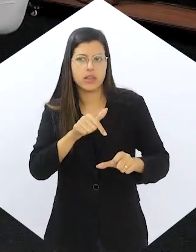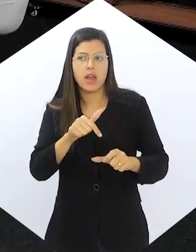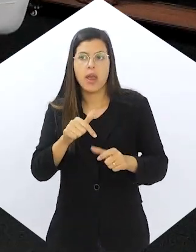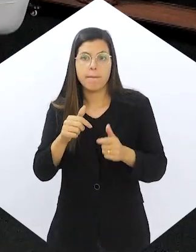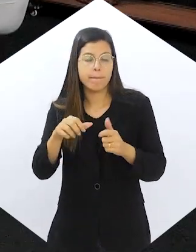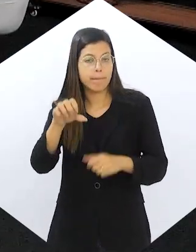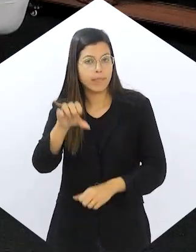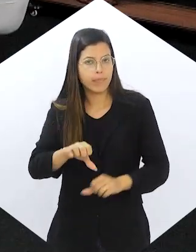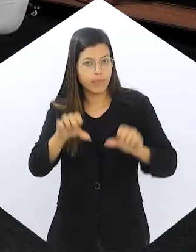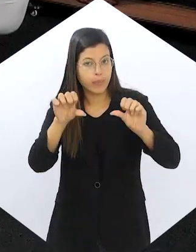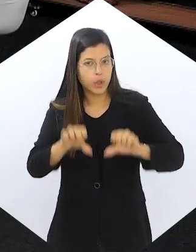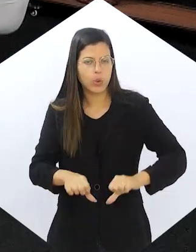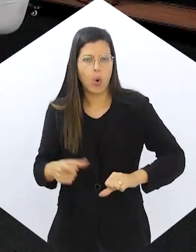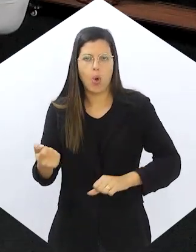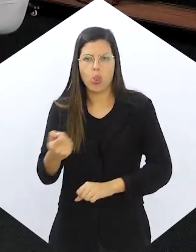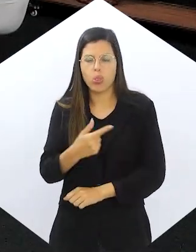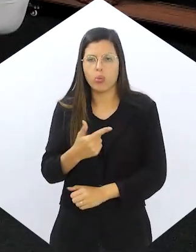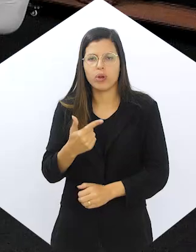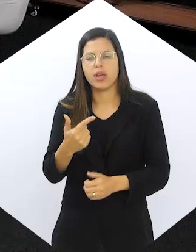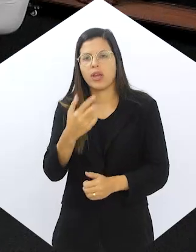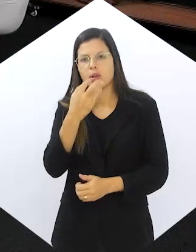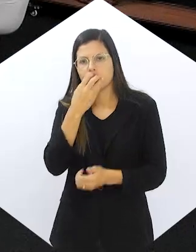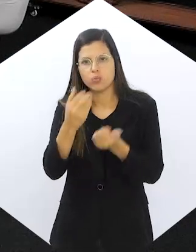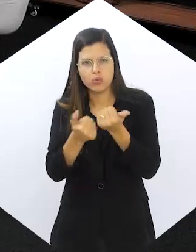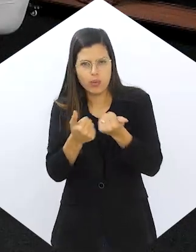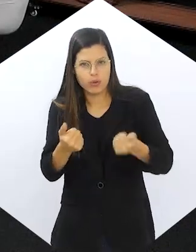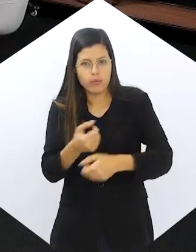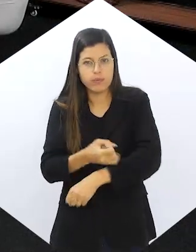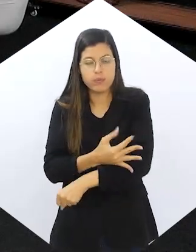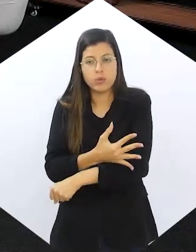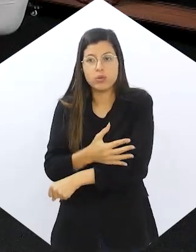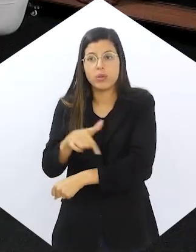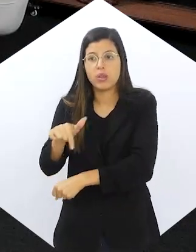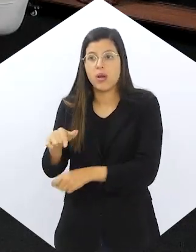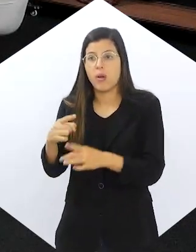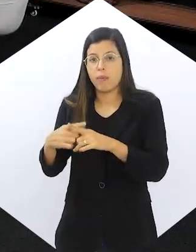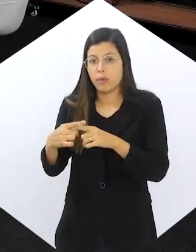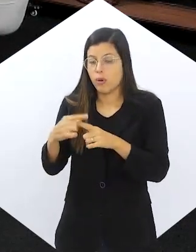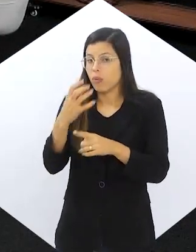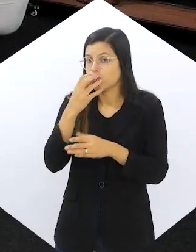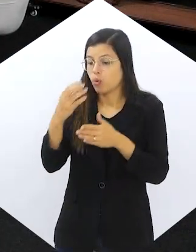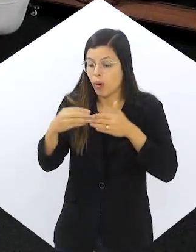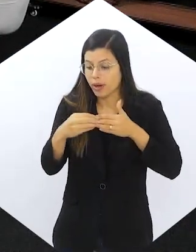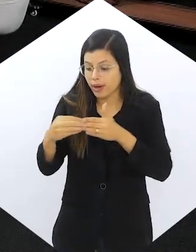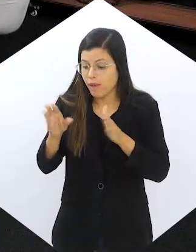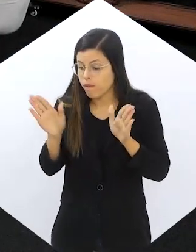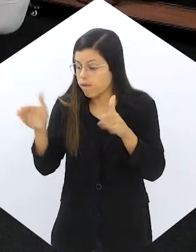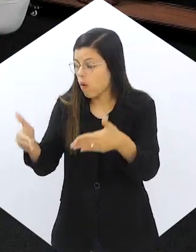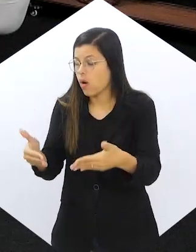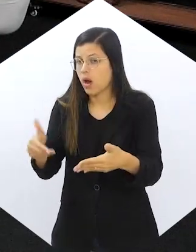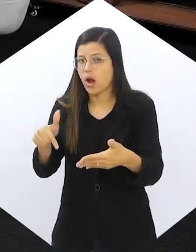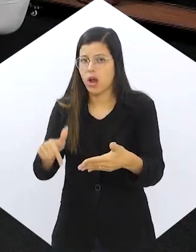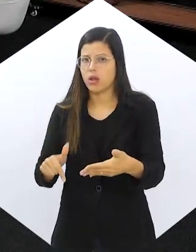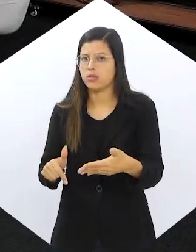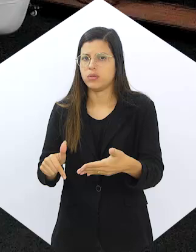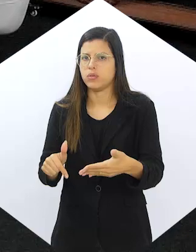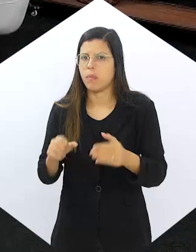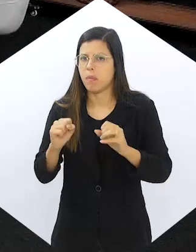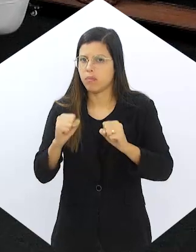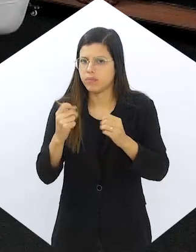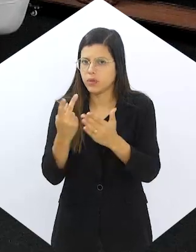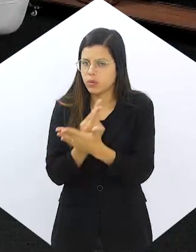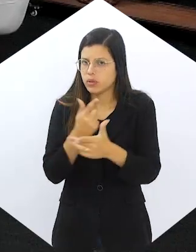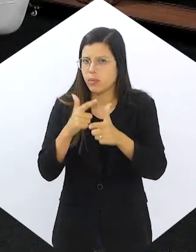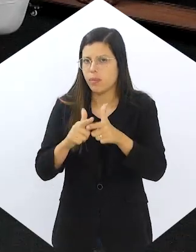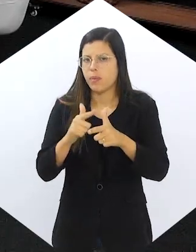suporte emocional, porque eu consigo enxergar, falar. O guia não, ele está ali focado, quer dizer, ele pode causar um acidente. Então, assim, é importante